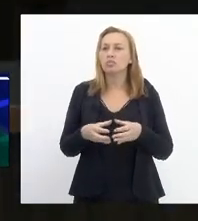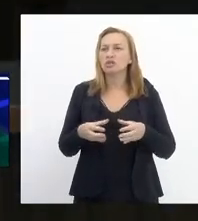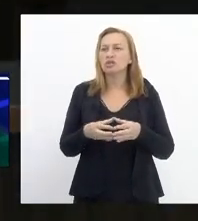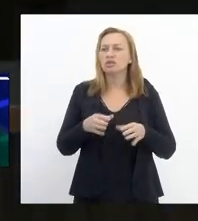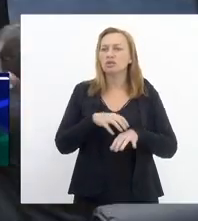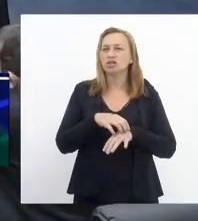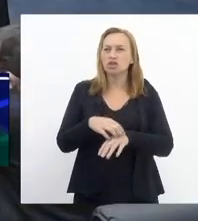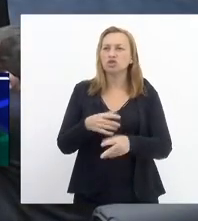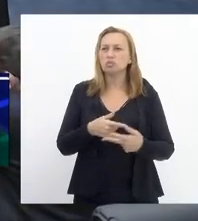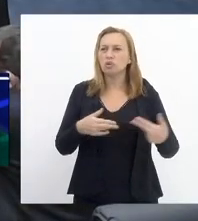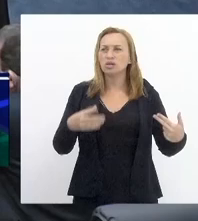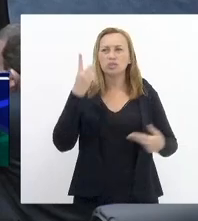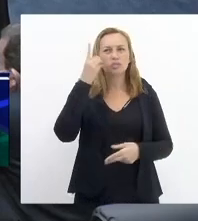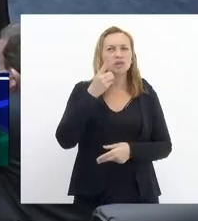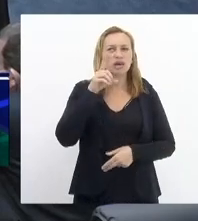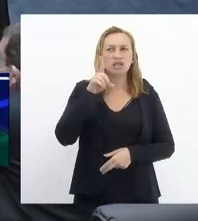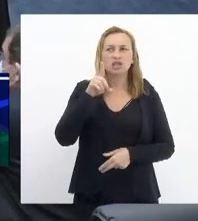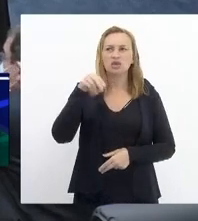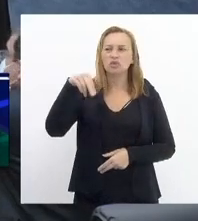Lins.